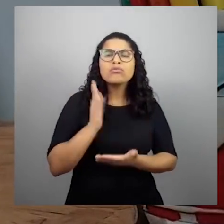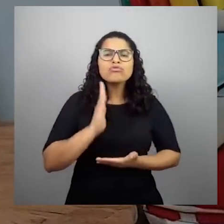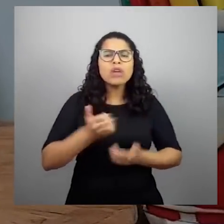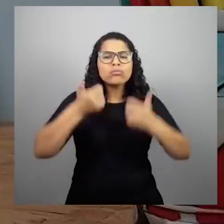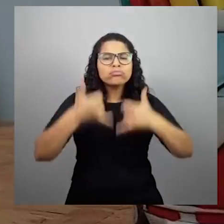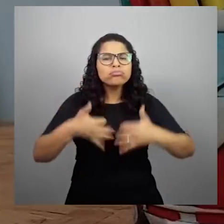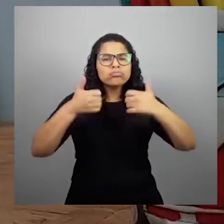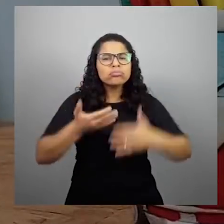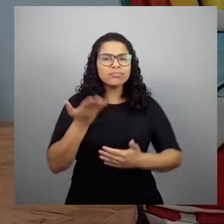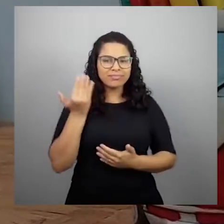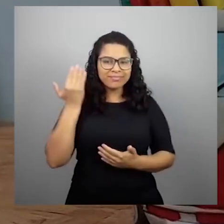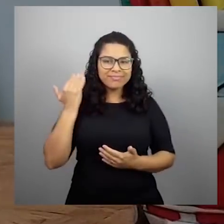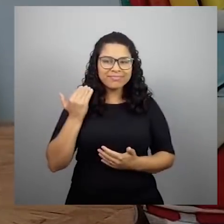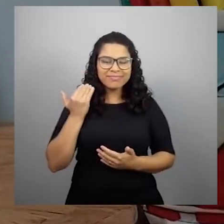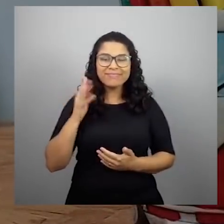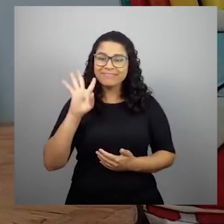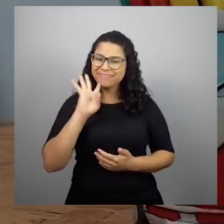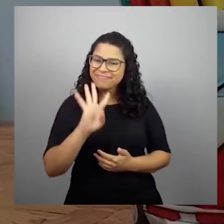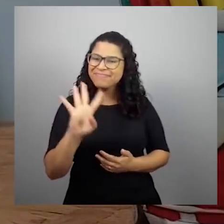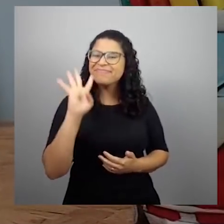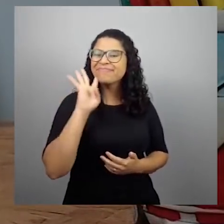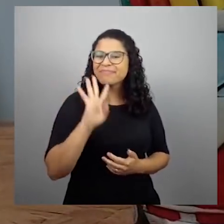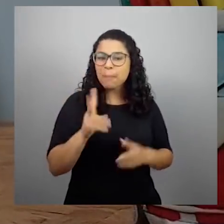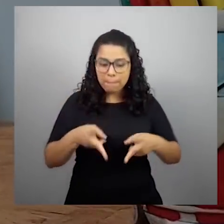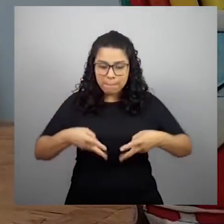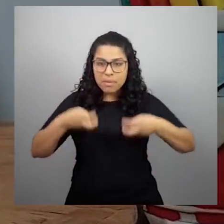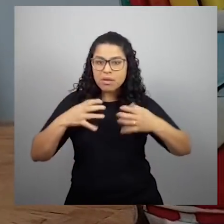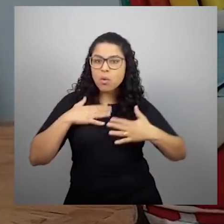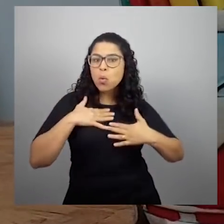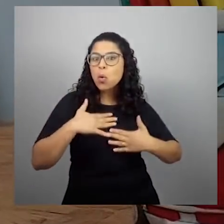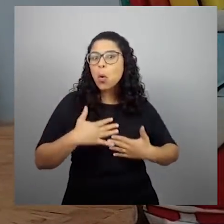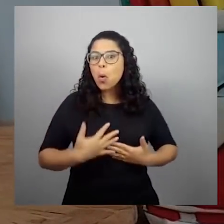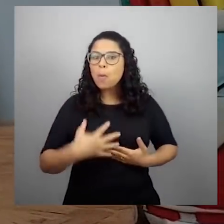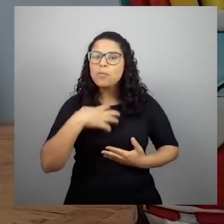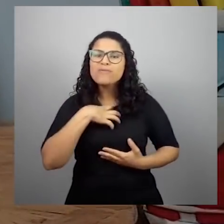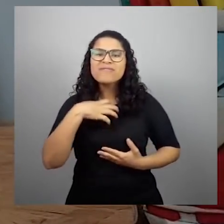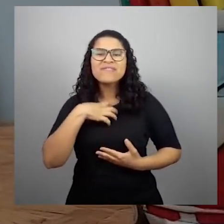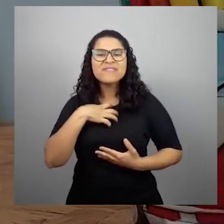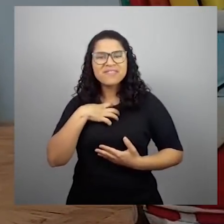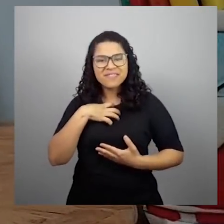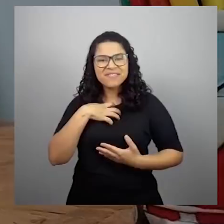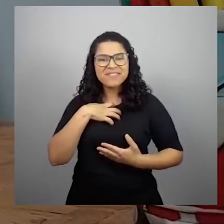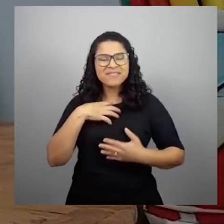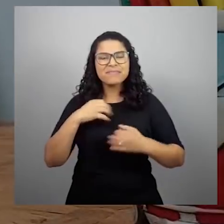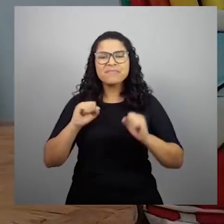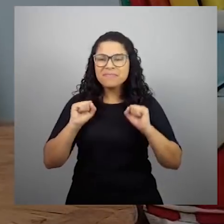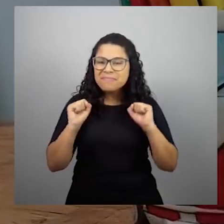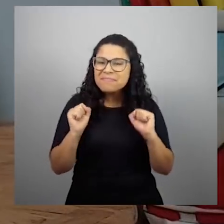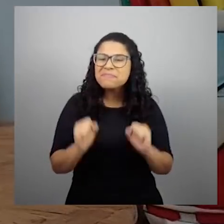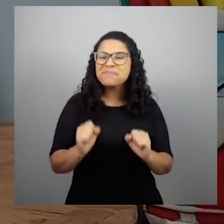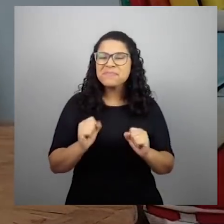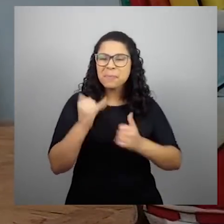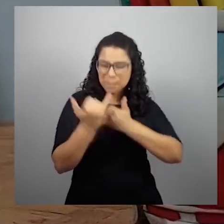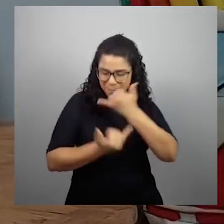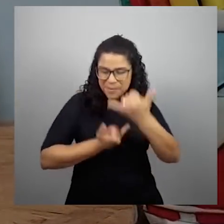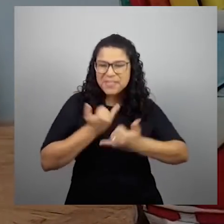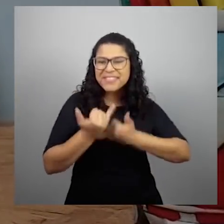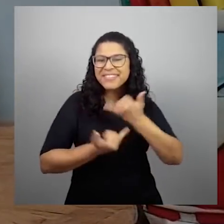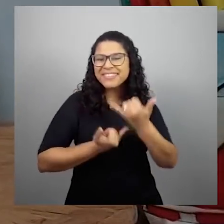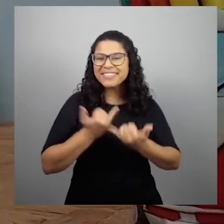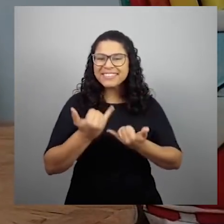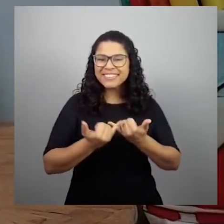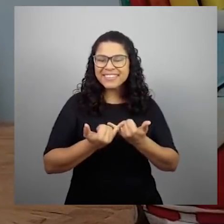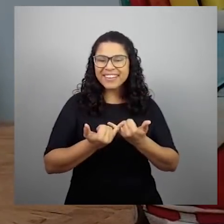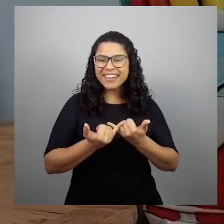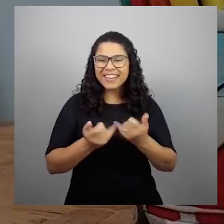tempo? Muito legal, não é? Perceber o nosso corpo como uma possibilidade de ser o nosso brinquedo,